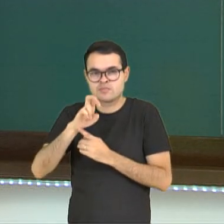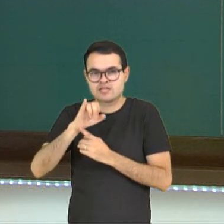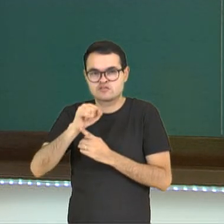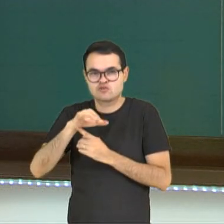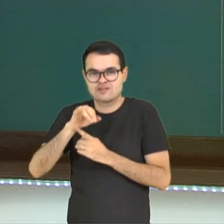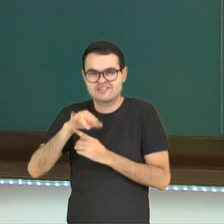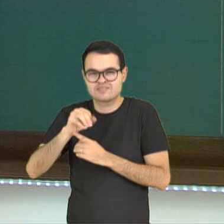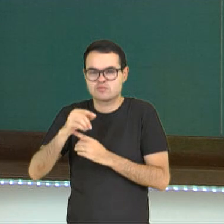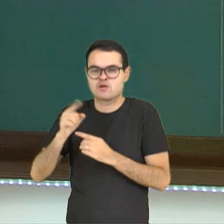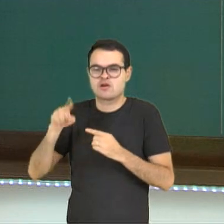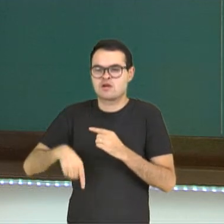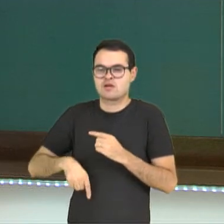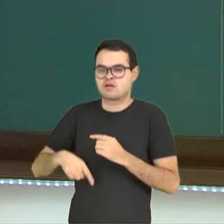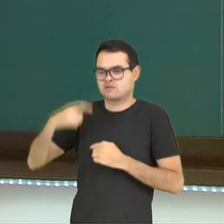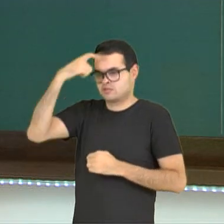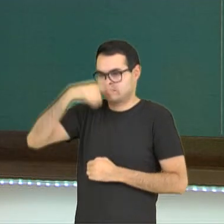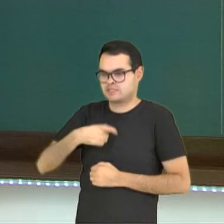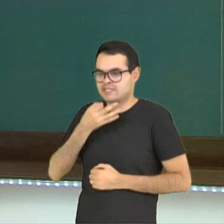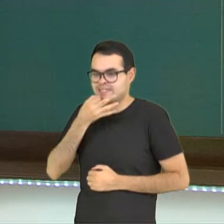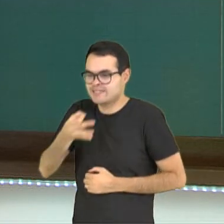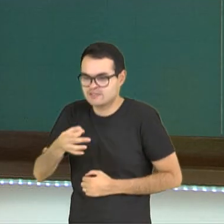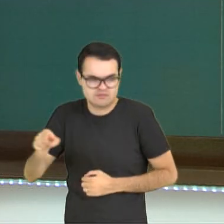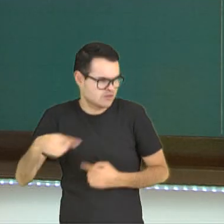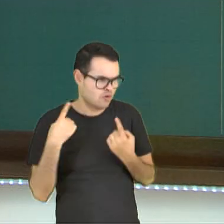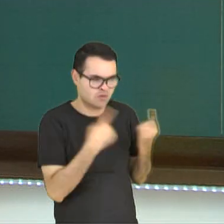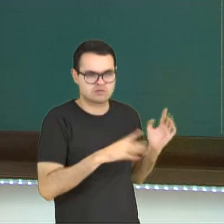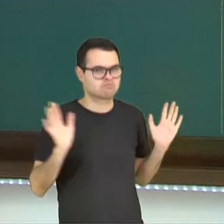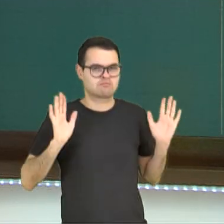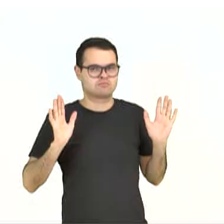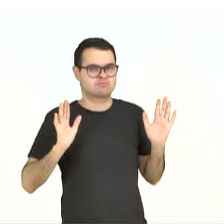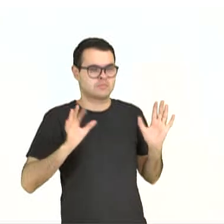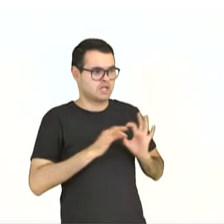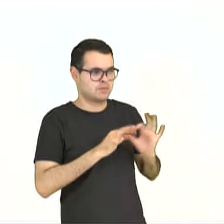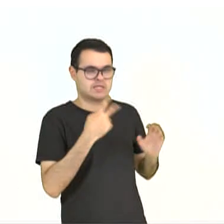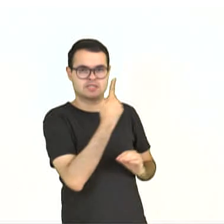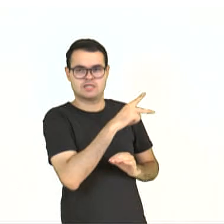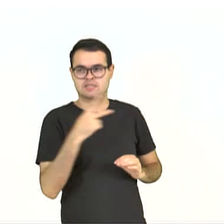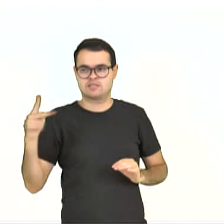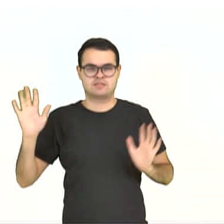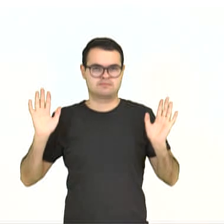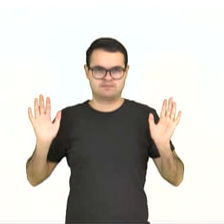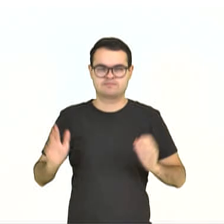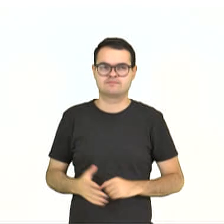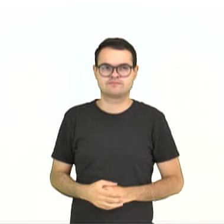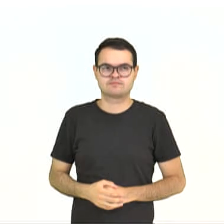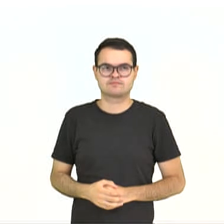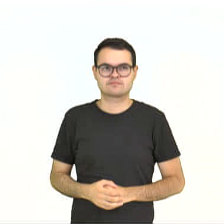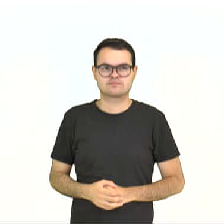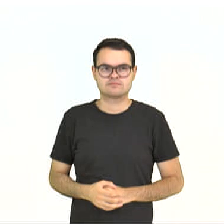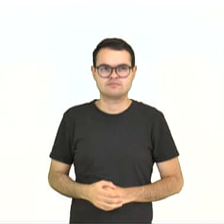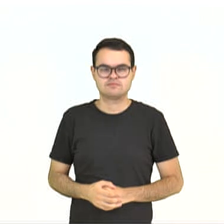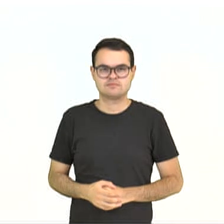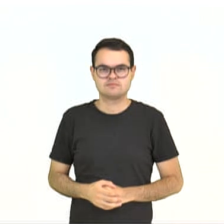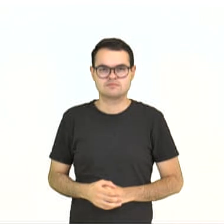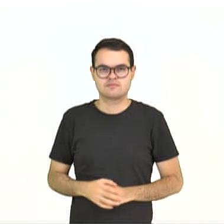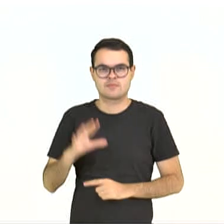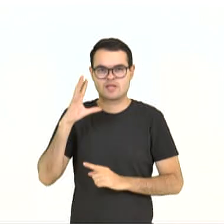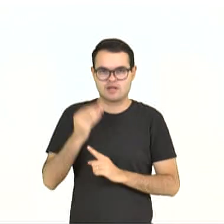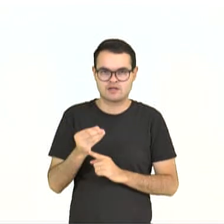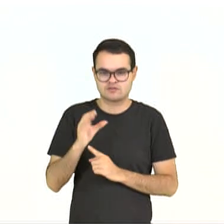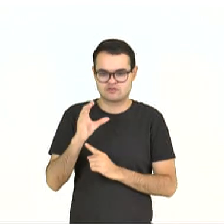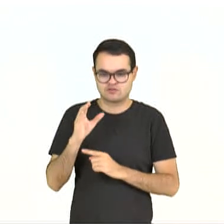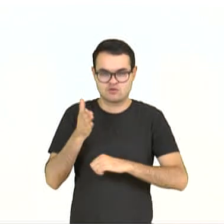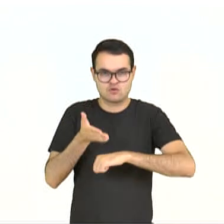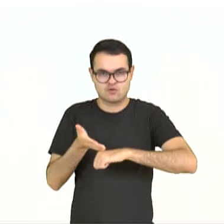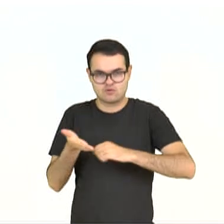ninguém vai criticar o sentimento do outro. Arte contemporânea, a gente tem a arte conceitual, a pop art,